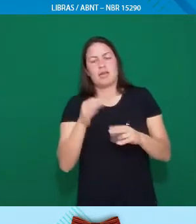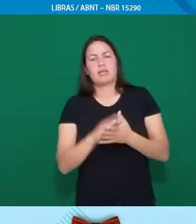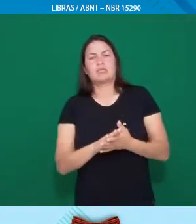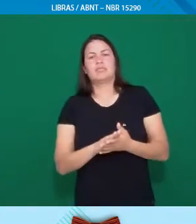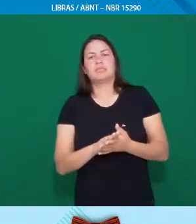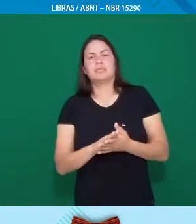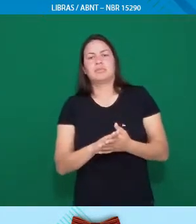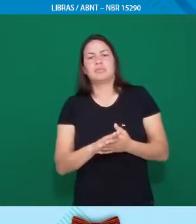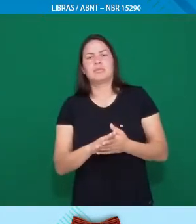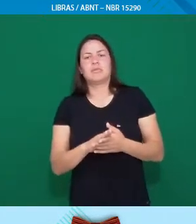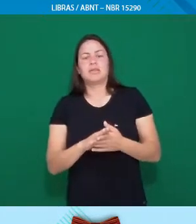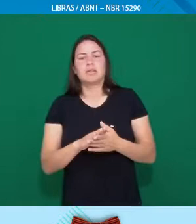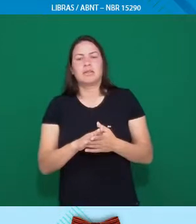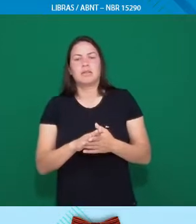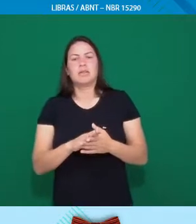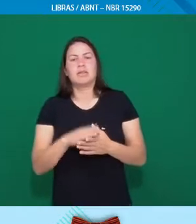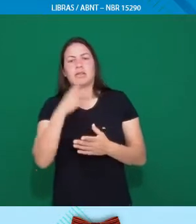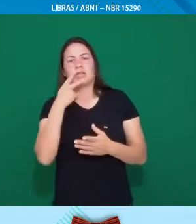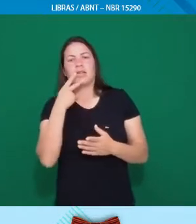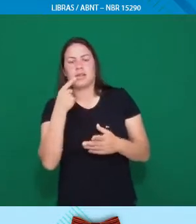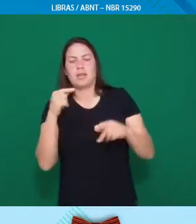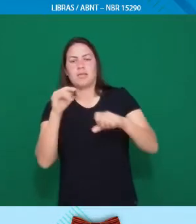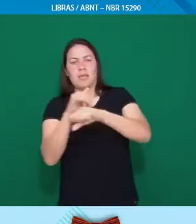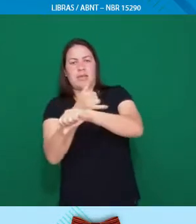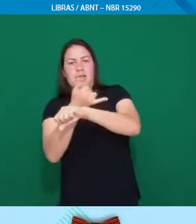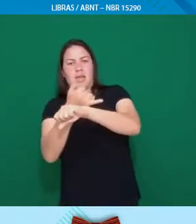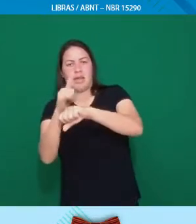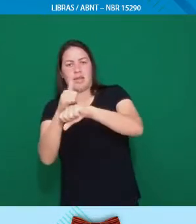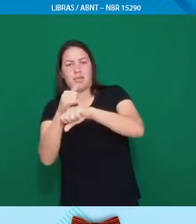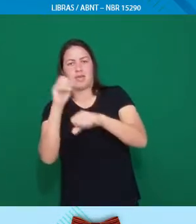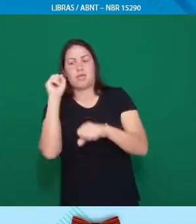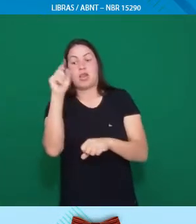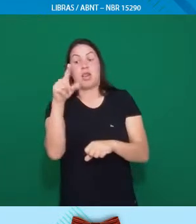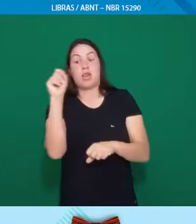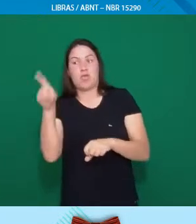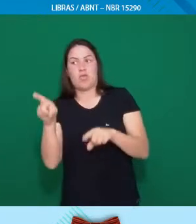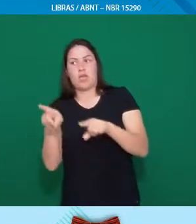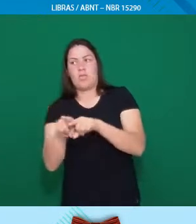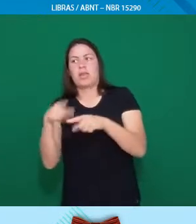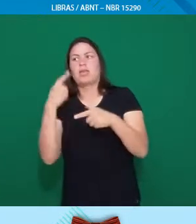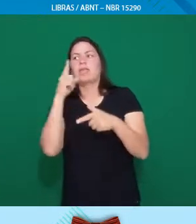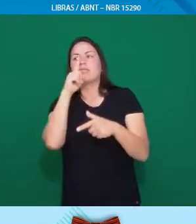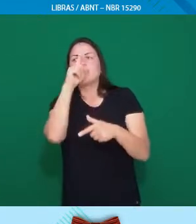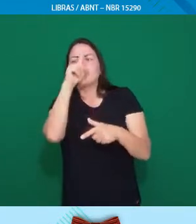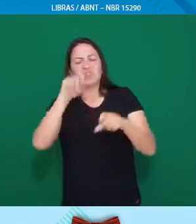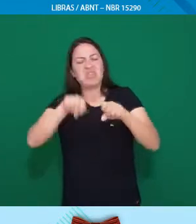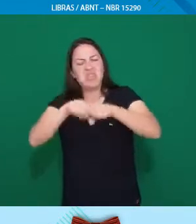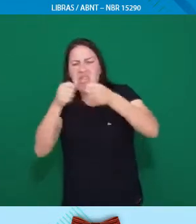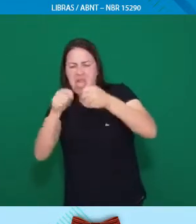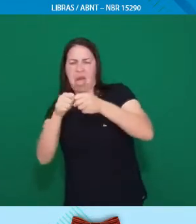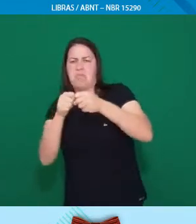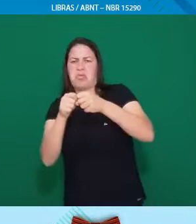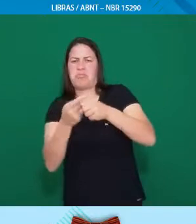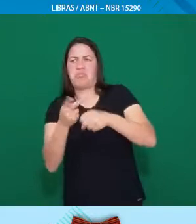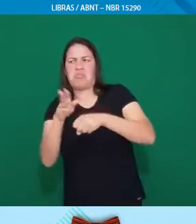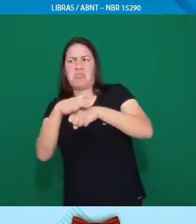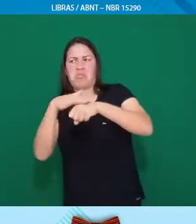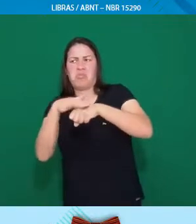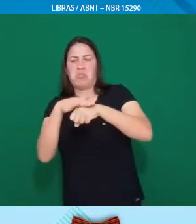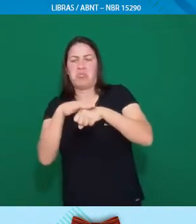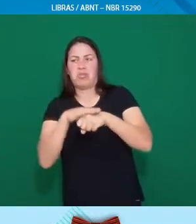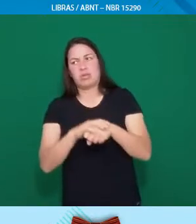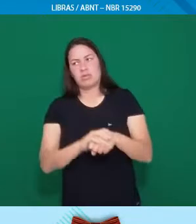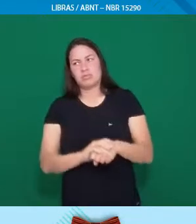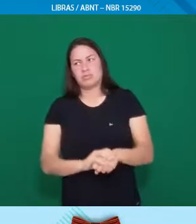lixo e também a manutenção de algumas lixeiras que estão especialmente no centro que a gente também é sempre estão depredadas obrigado e continue